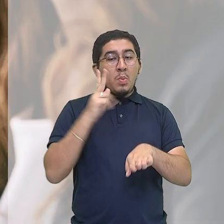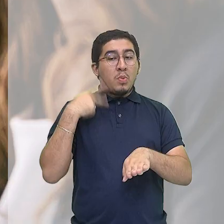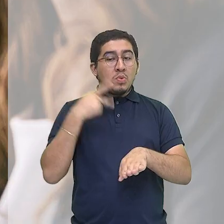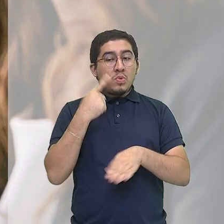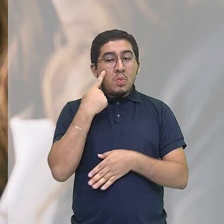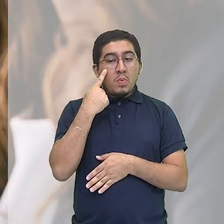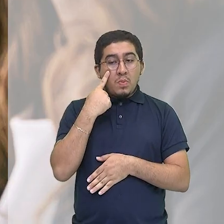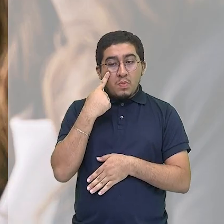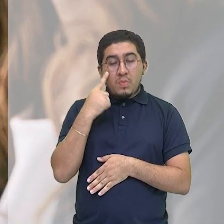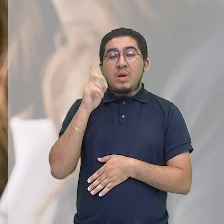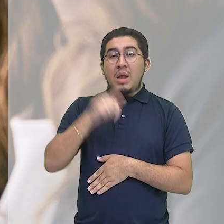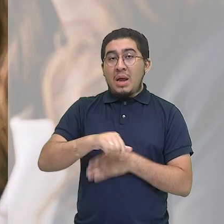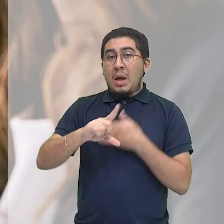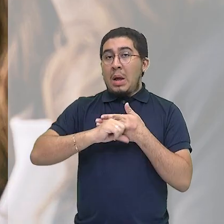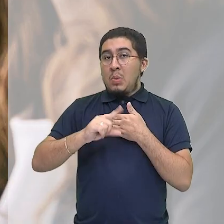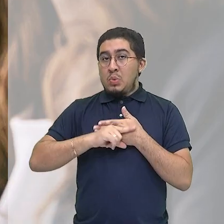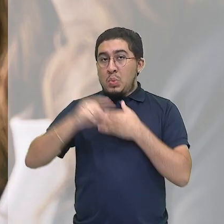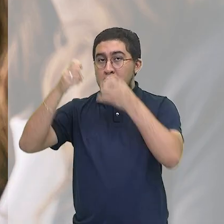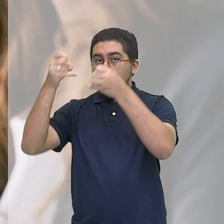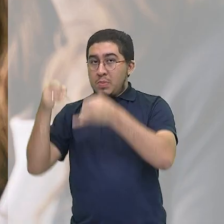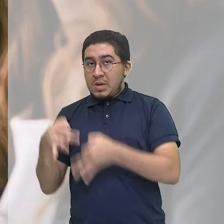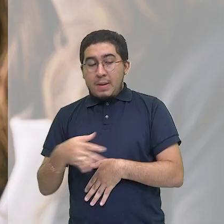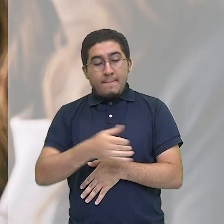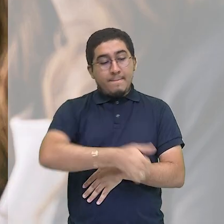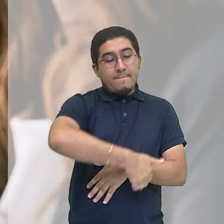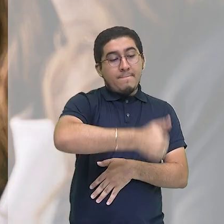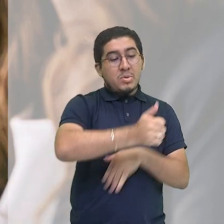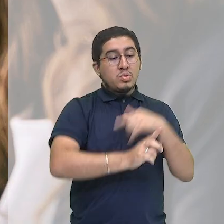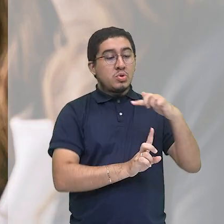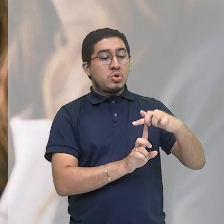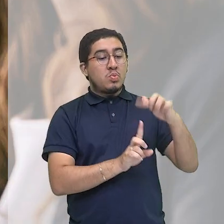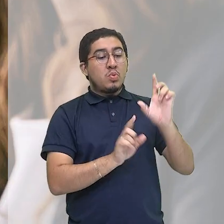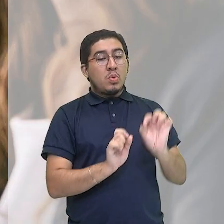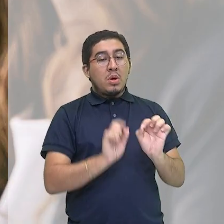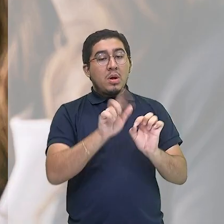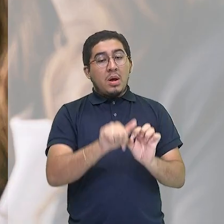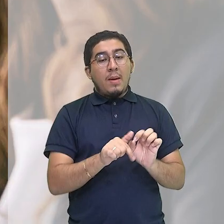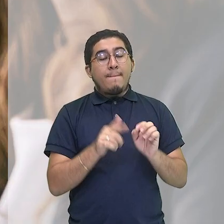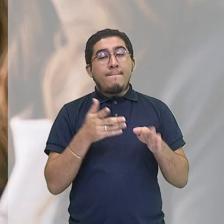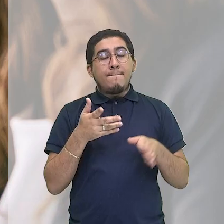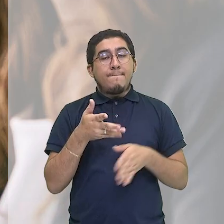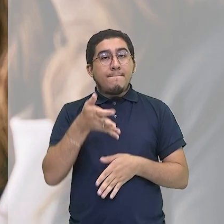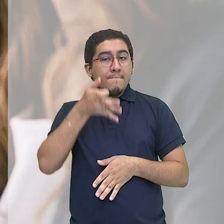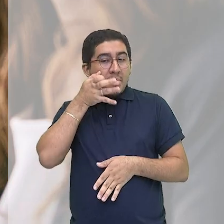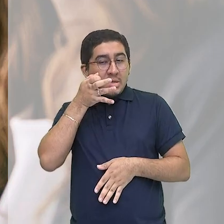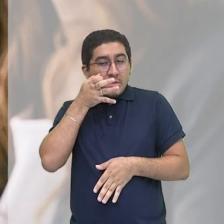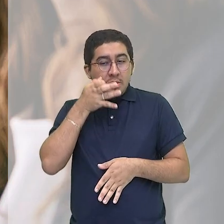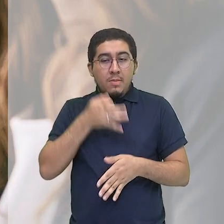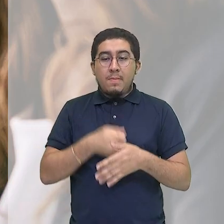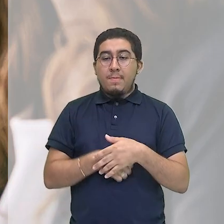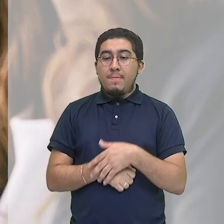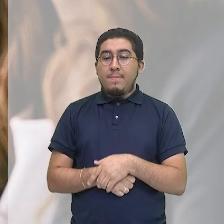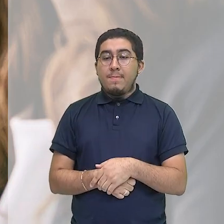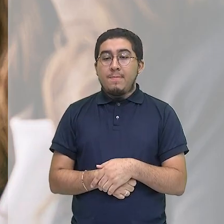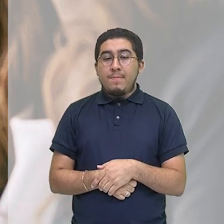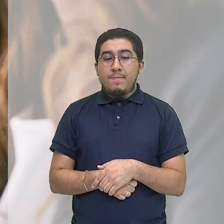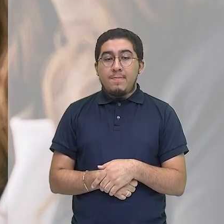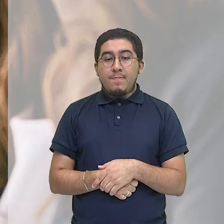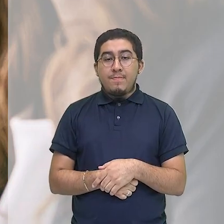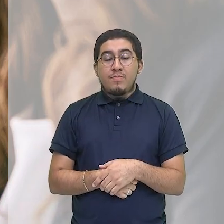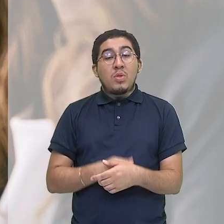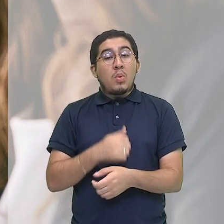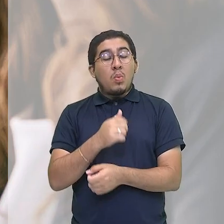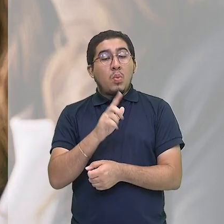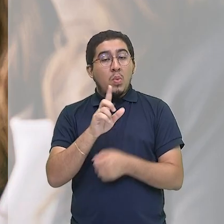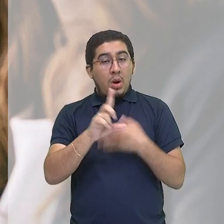política, segundo Giacomo Sani. É o nível da presença. Para este autor, o